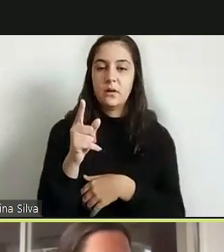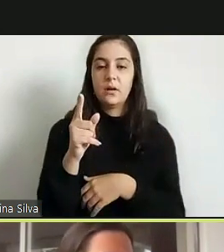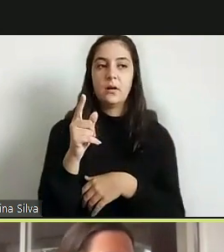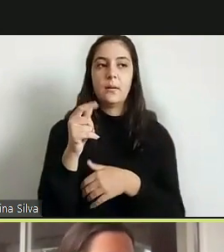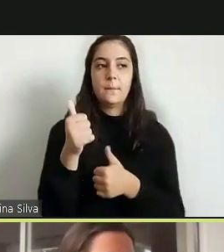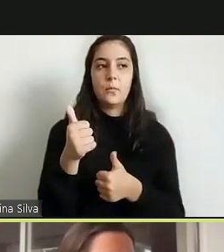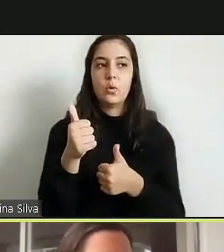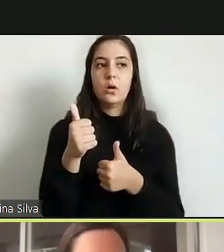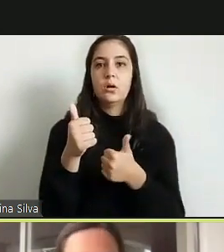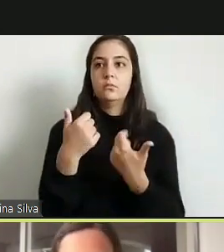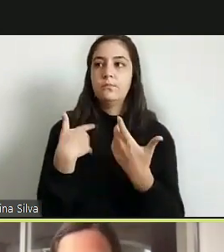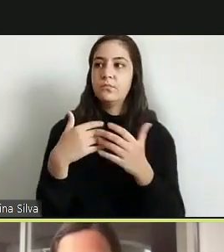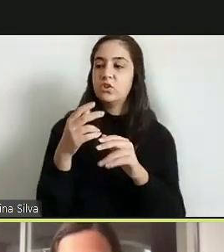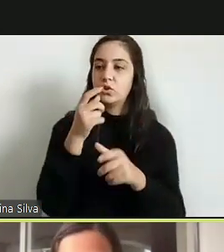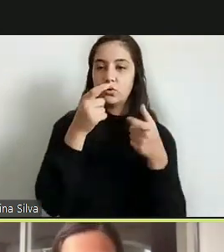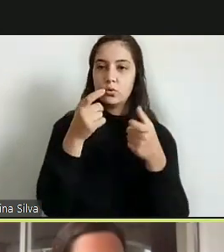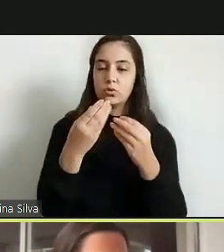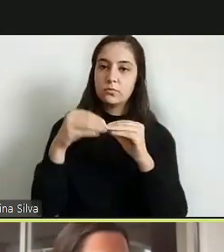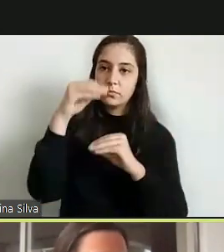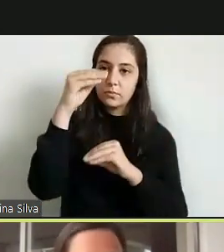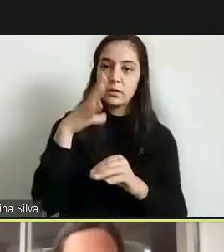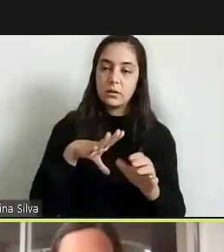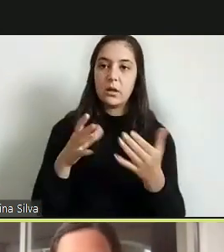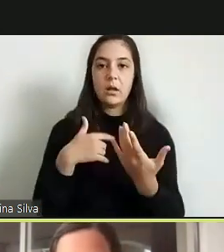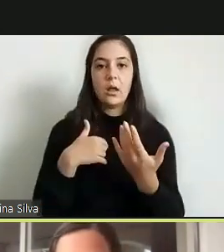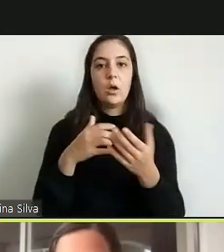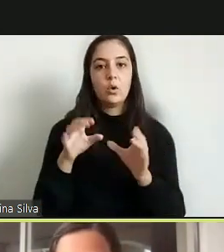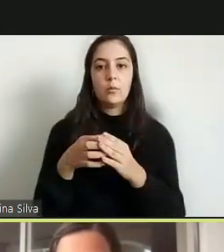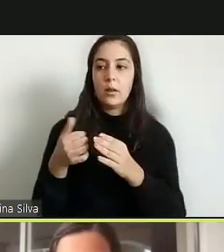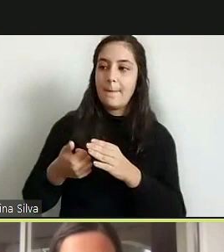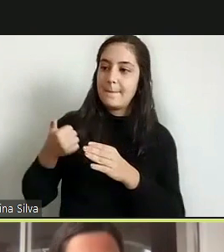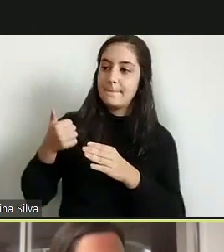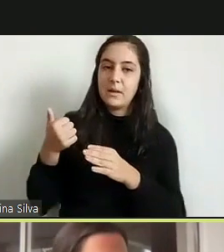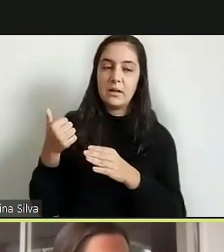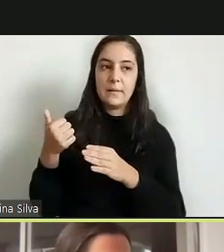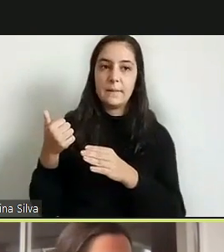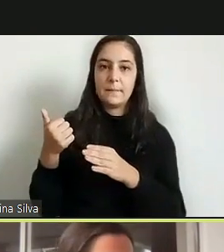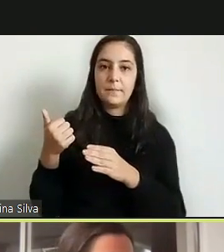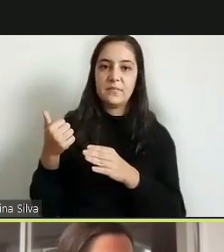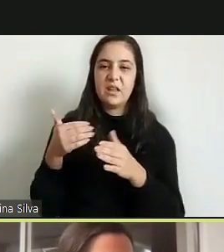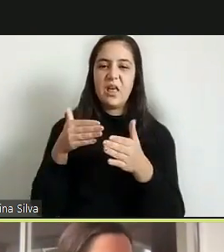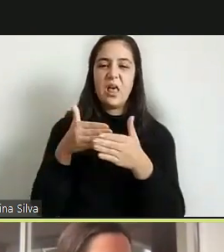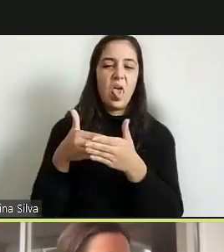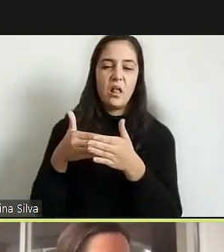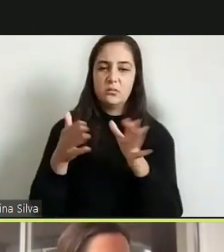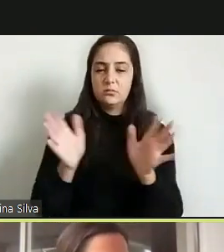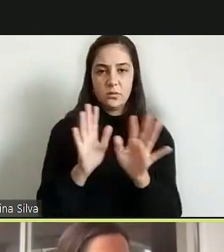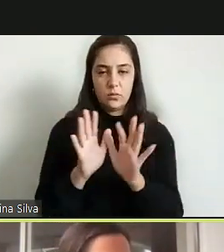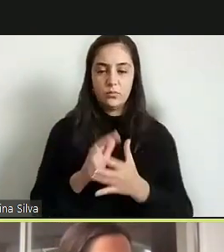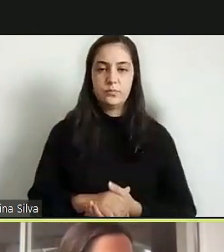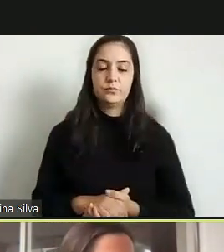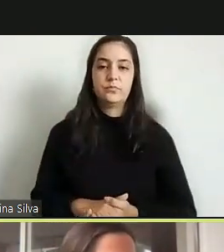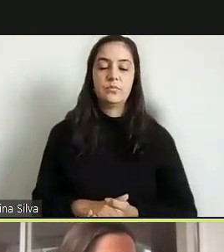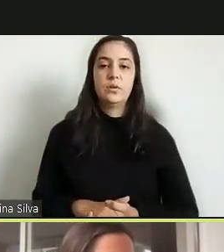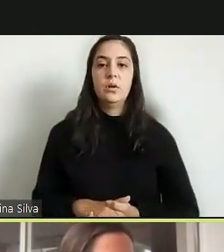querem acrescentar e contribuir para a sua comunidade e não só pôr obstáculos. Ponho ainda,